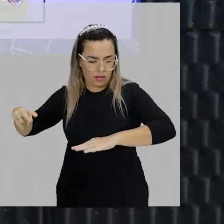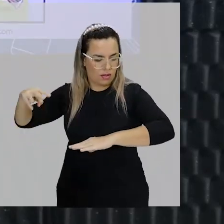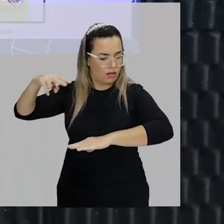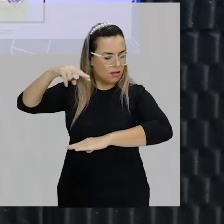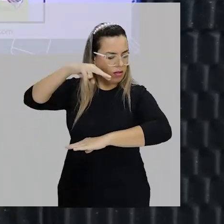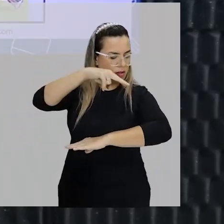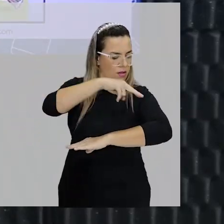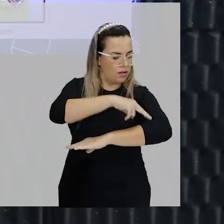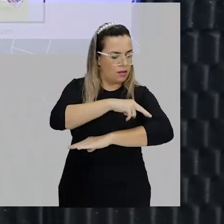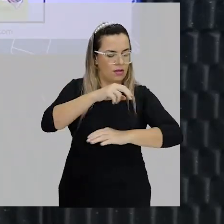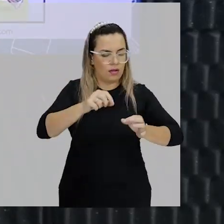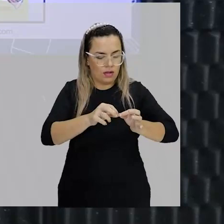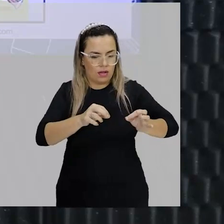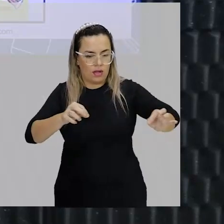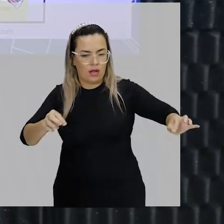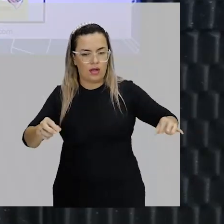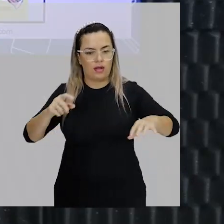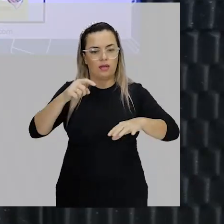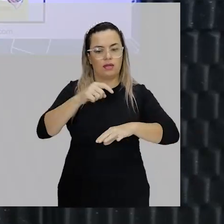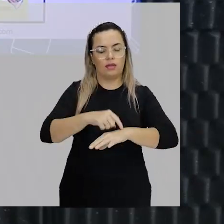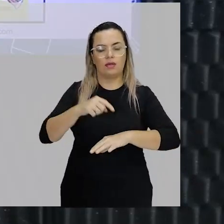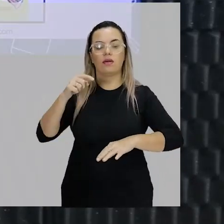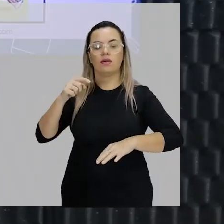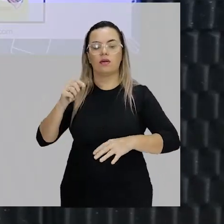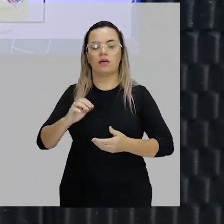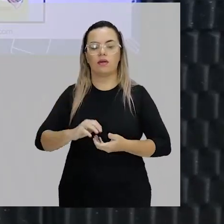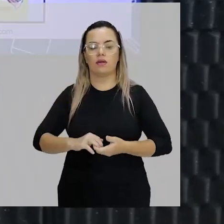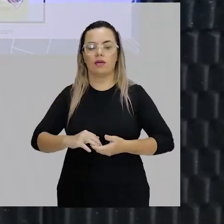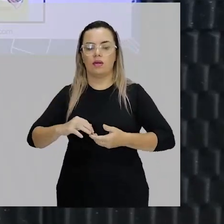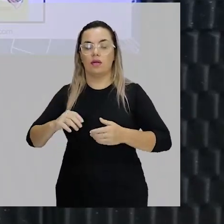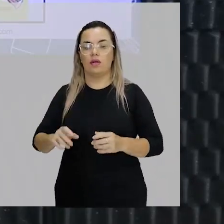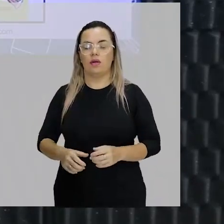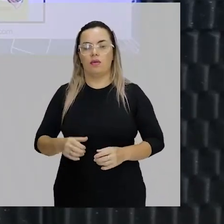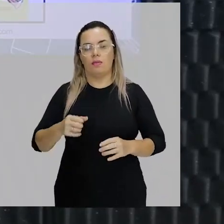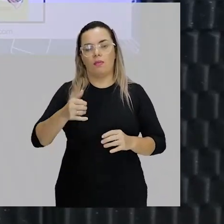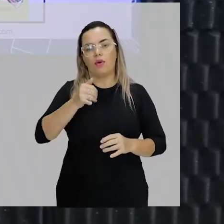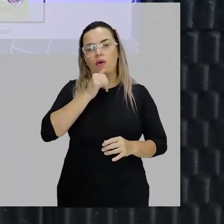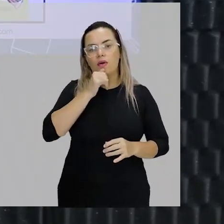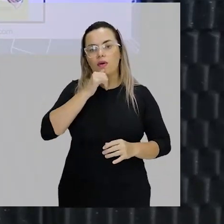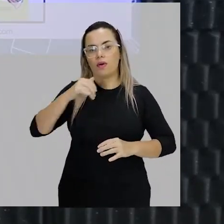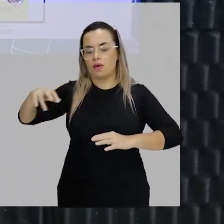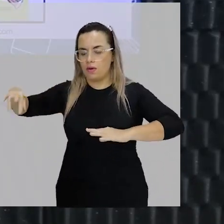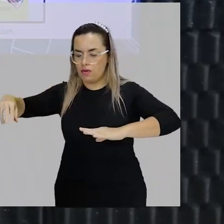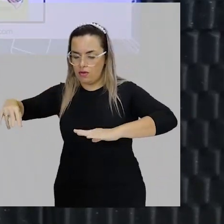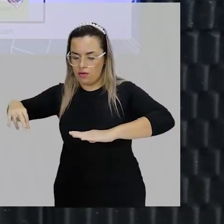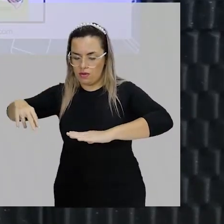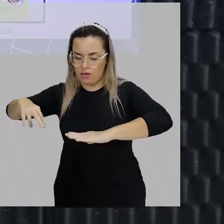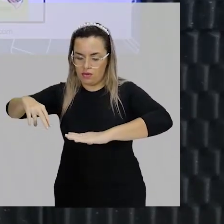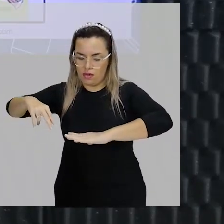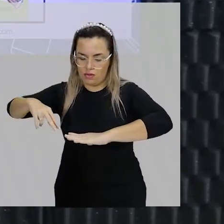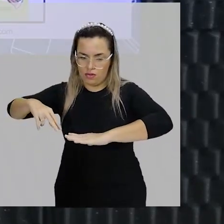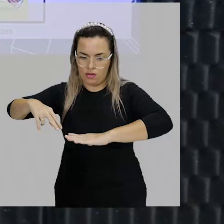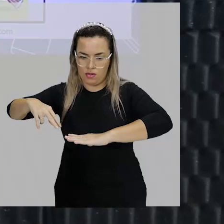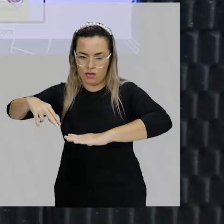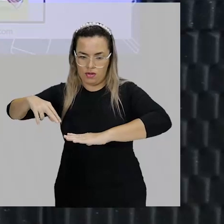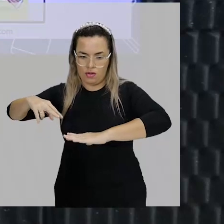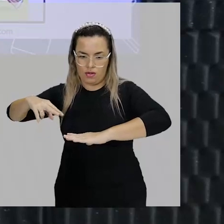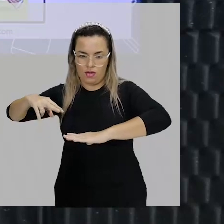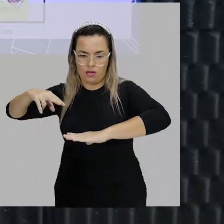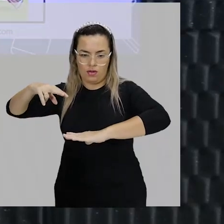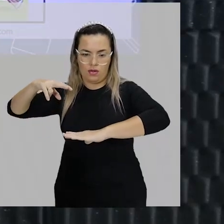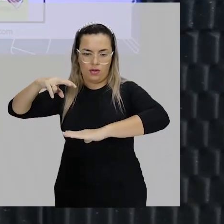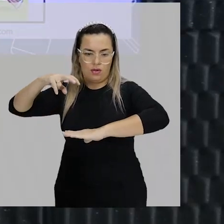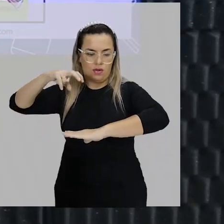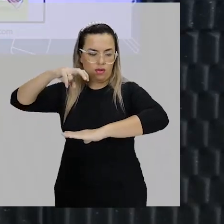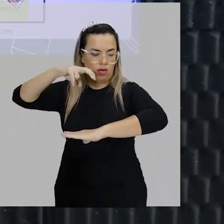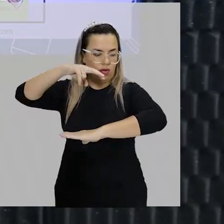tempo, a melhor distância. Aqui no salto em distância, que é um salto horizontal, vai vencer quem? Obviamente,